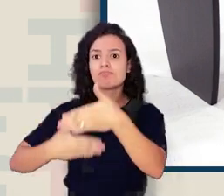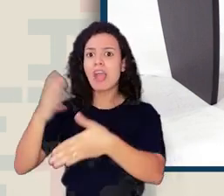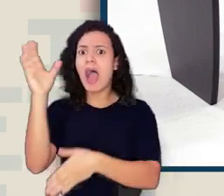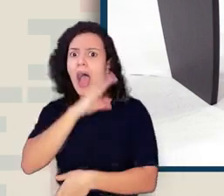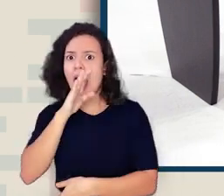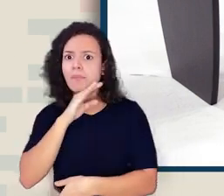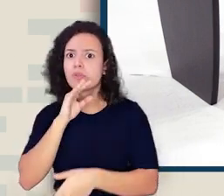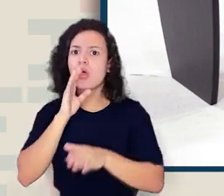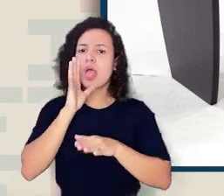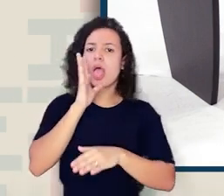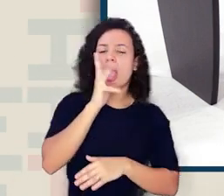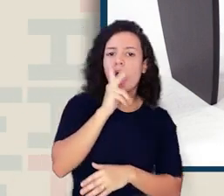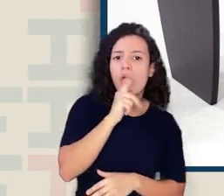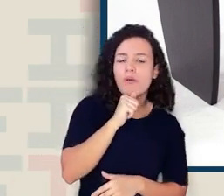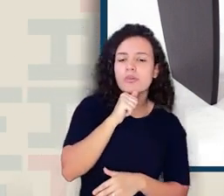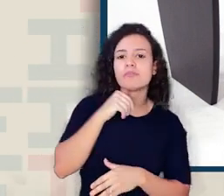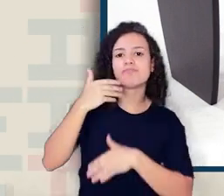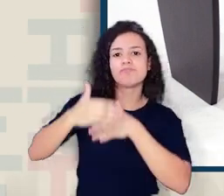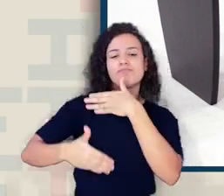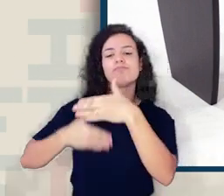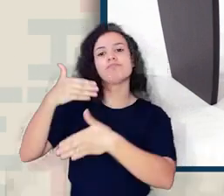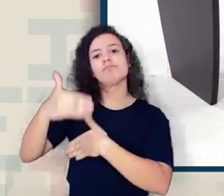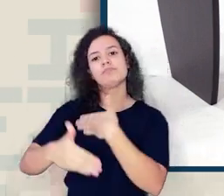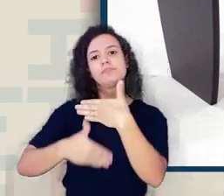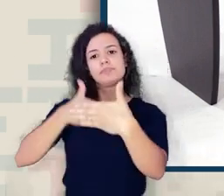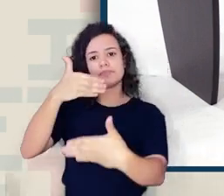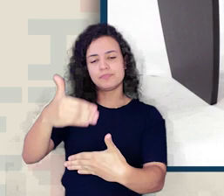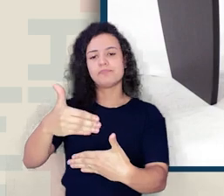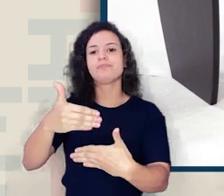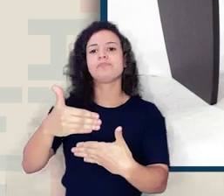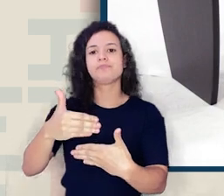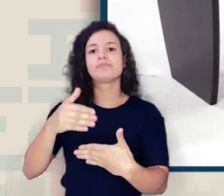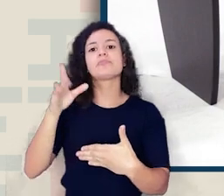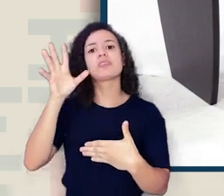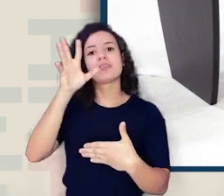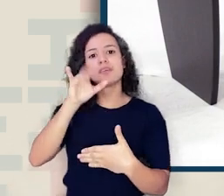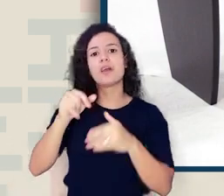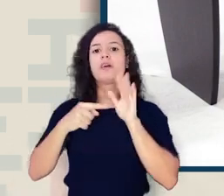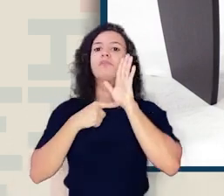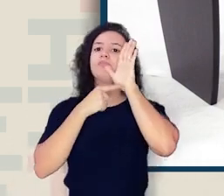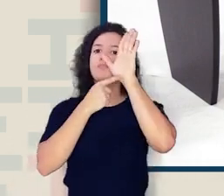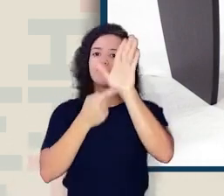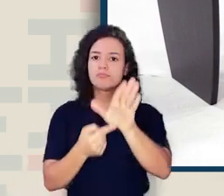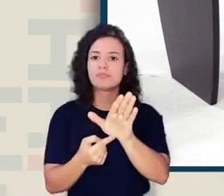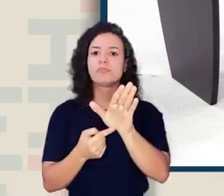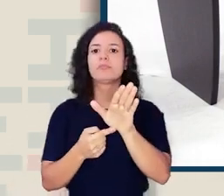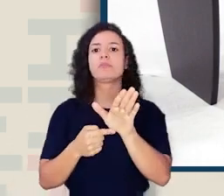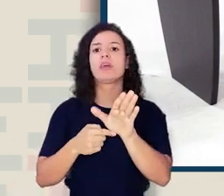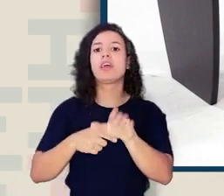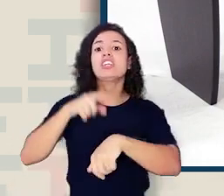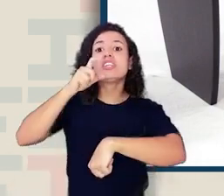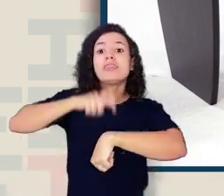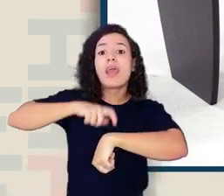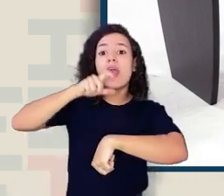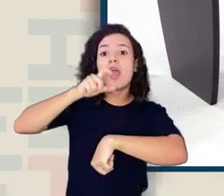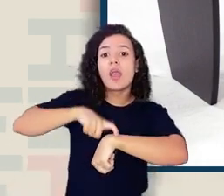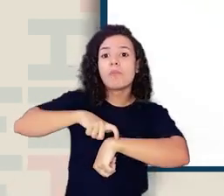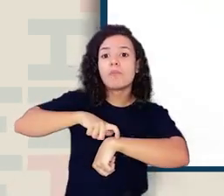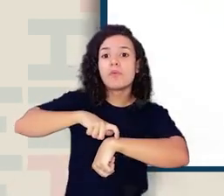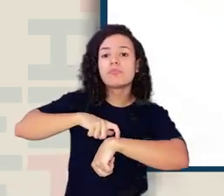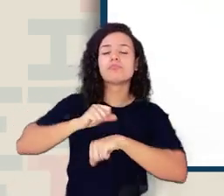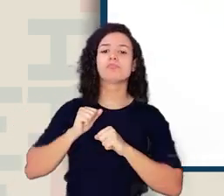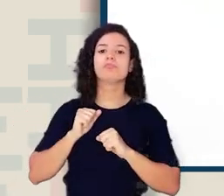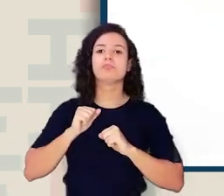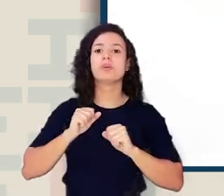ali o andamento dentro da sua posição, da sua pulsação, e com isso fazendo a demonstração de